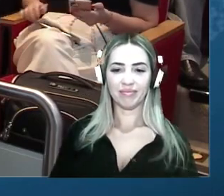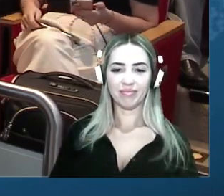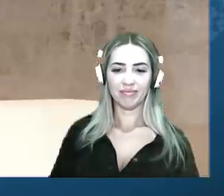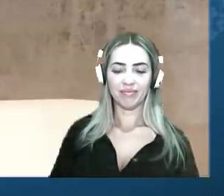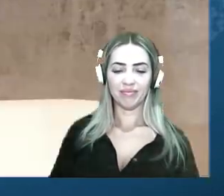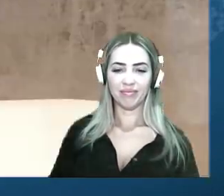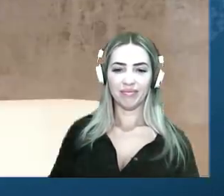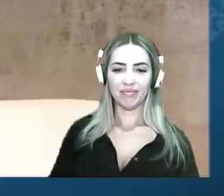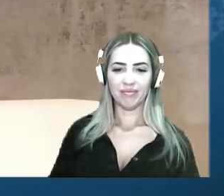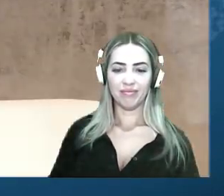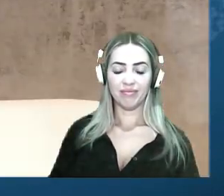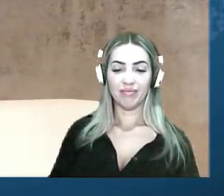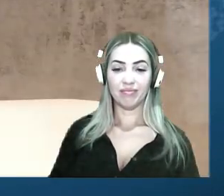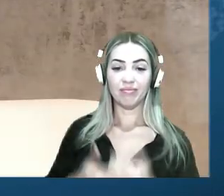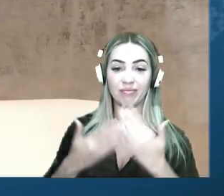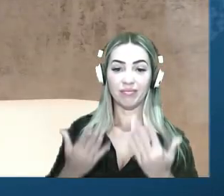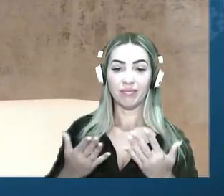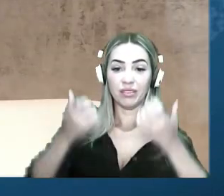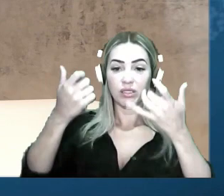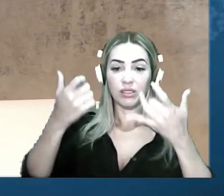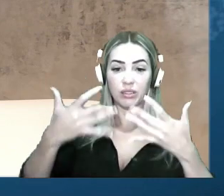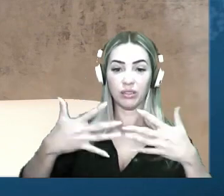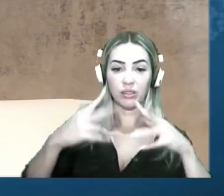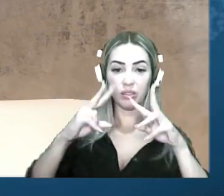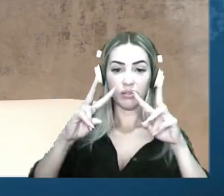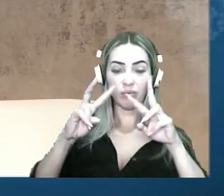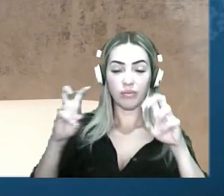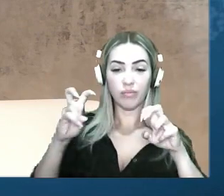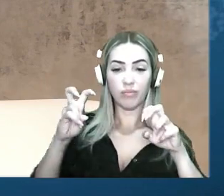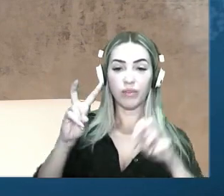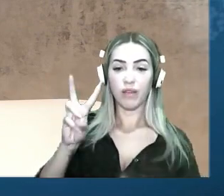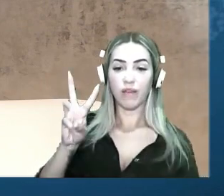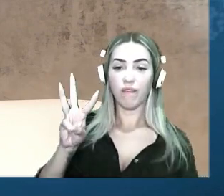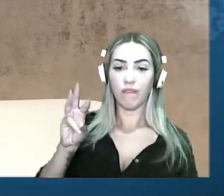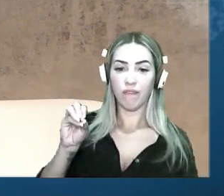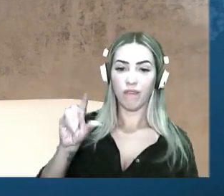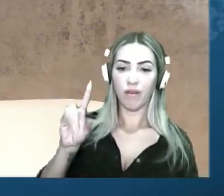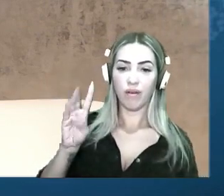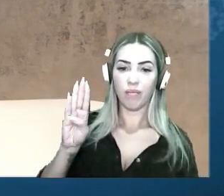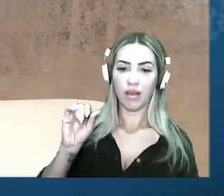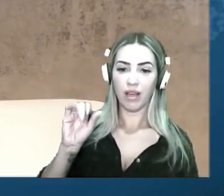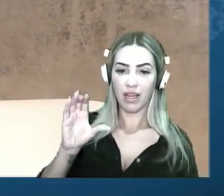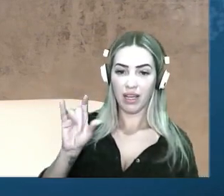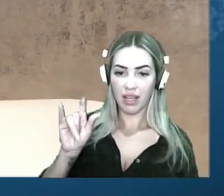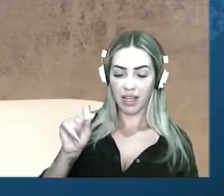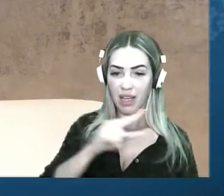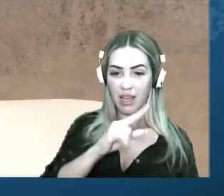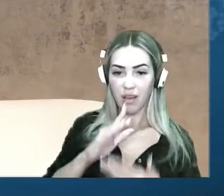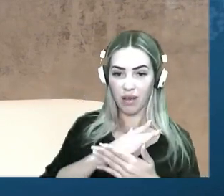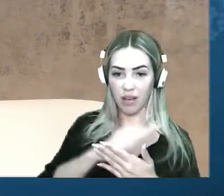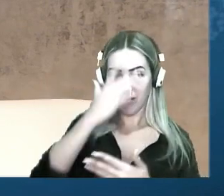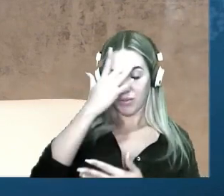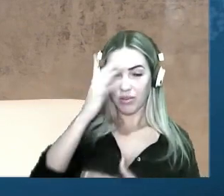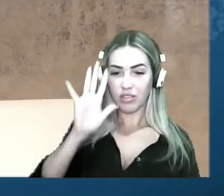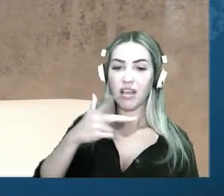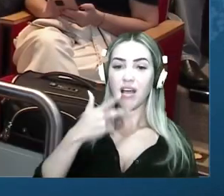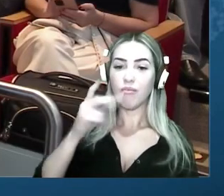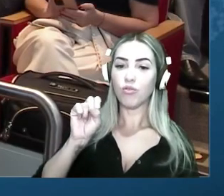Bem, eu vou falar sobre a Wolbachia, né? Algumas pessoas já chamaram de Chewbacca, por exemplo,